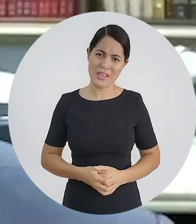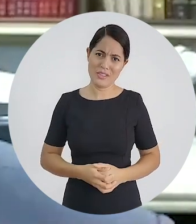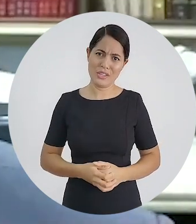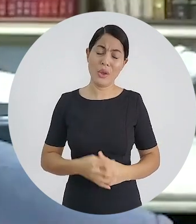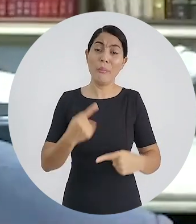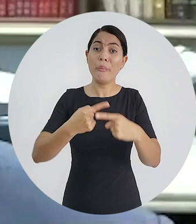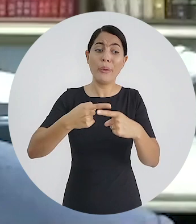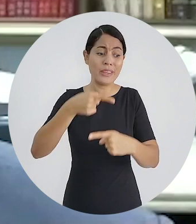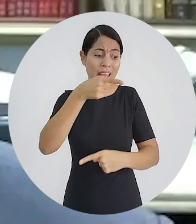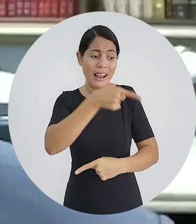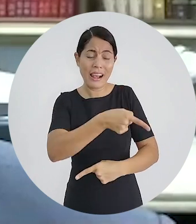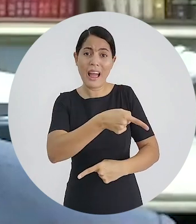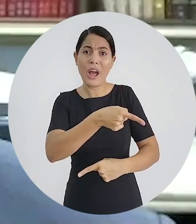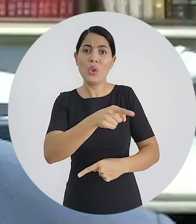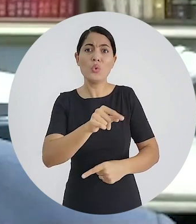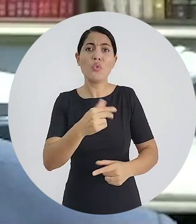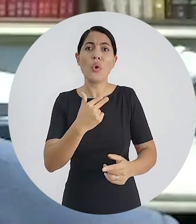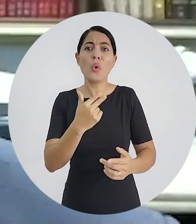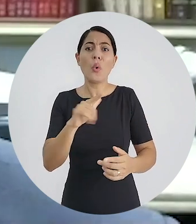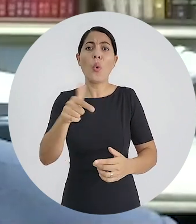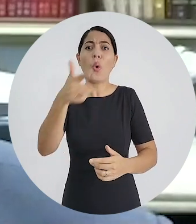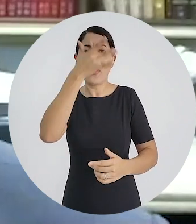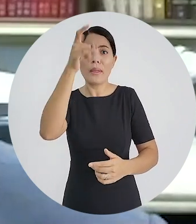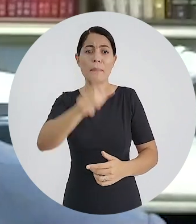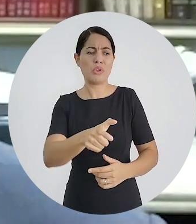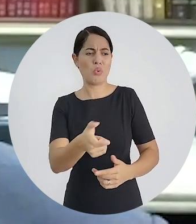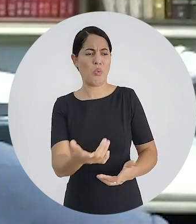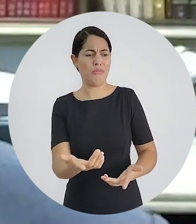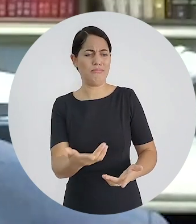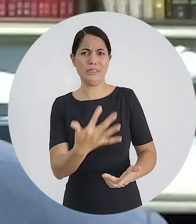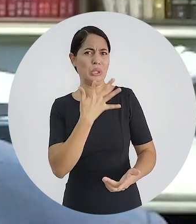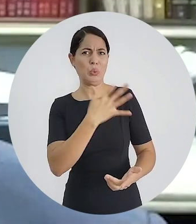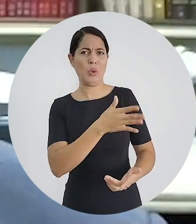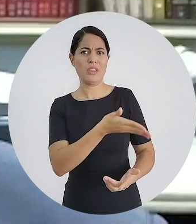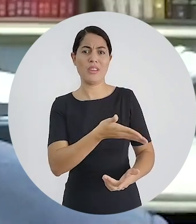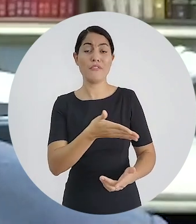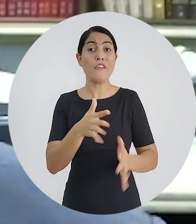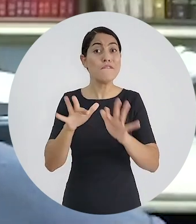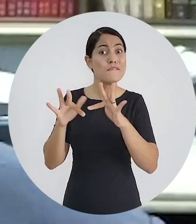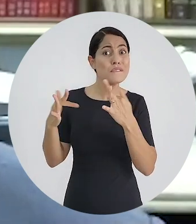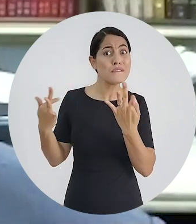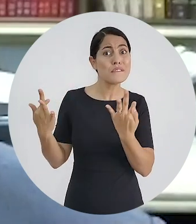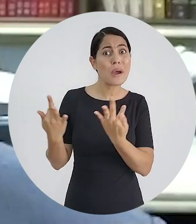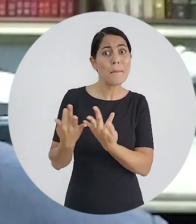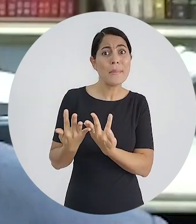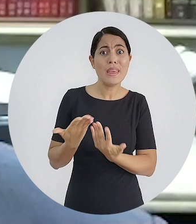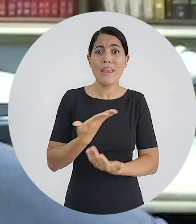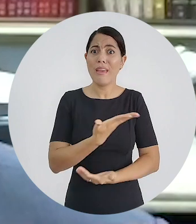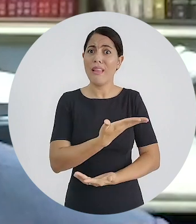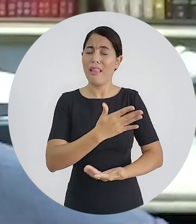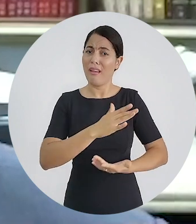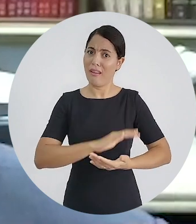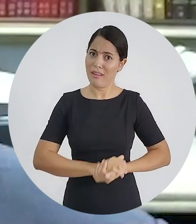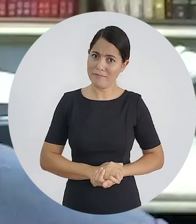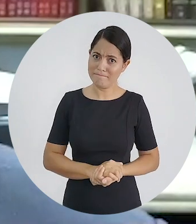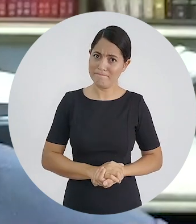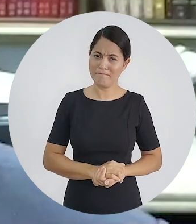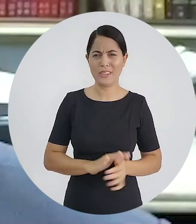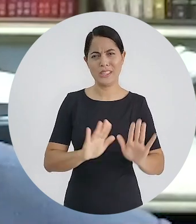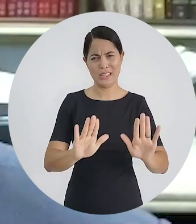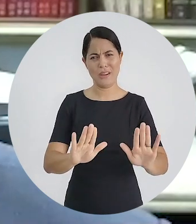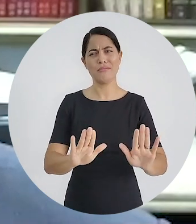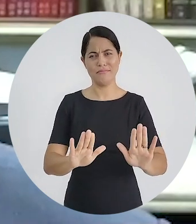foi a família. Não foi um infrator, não foi um estranho, foram os pais que fizeram aquilo. Então, a